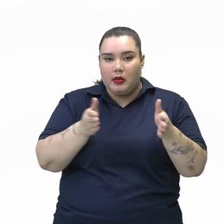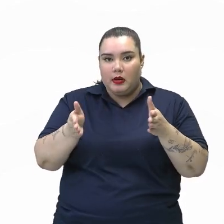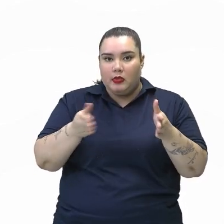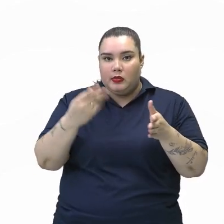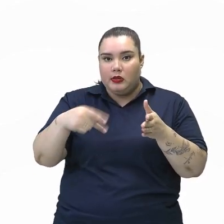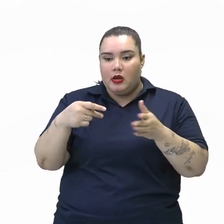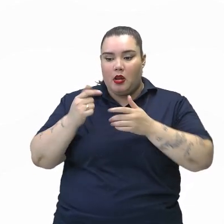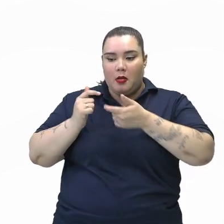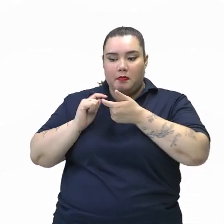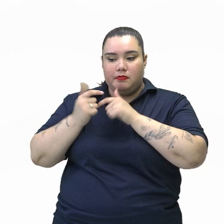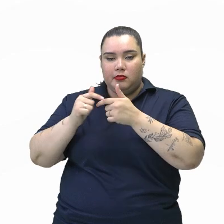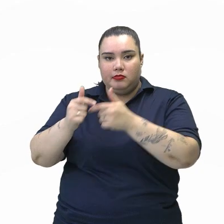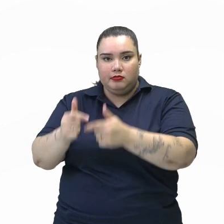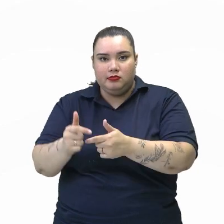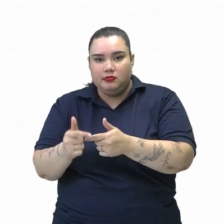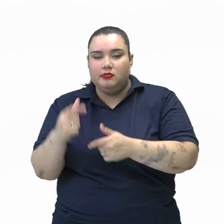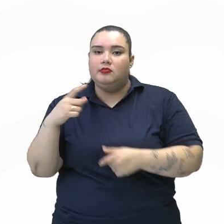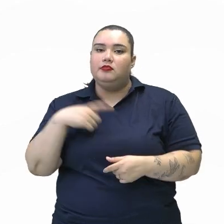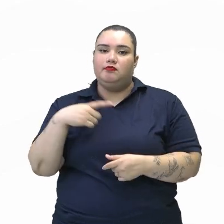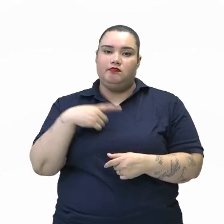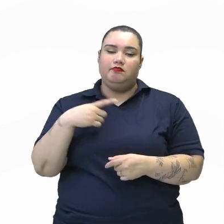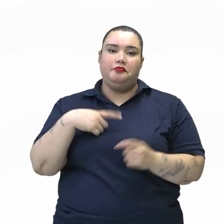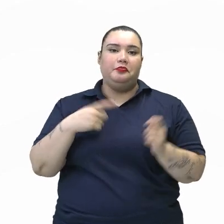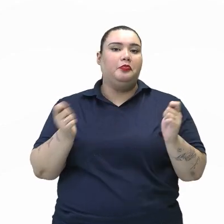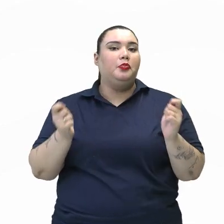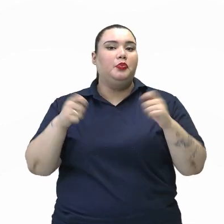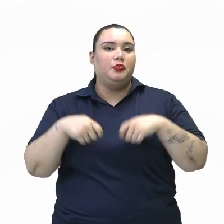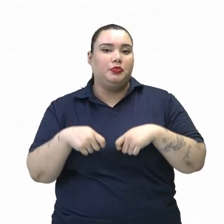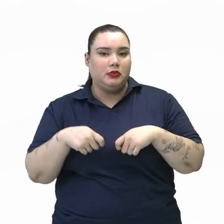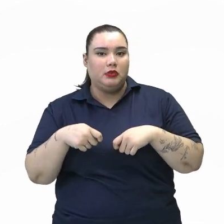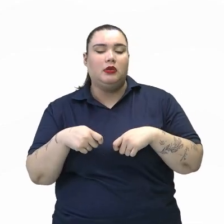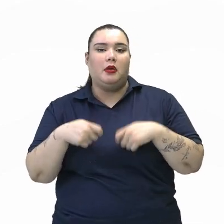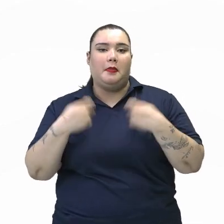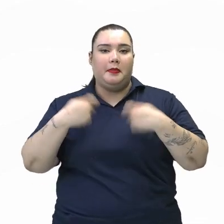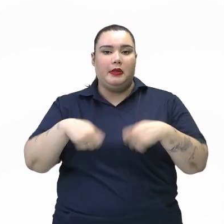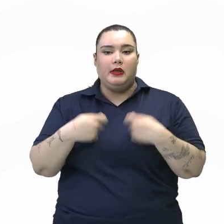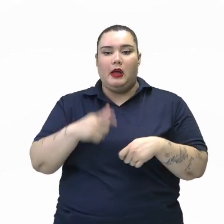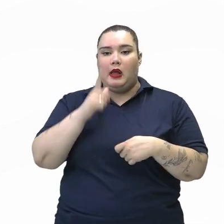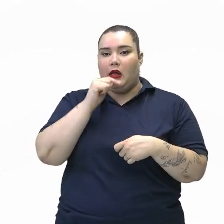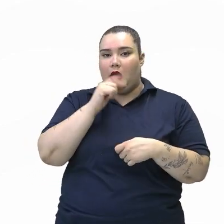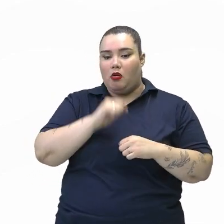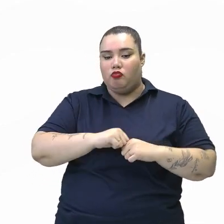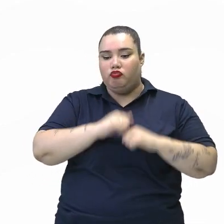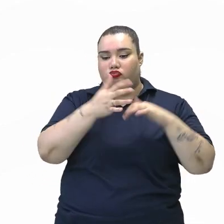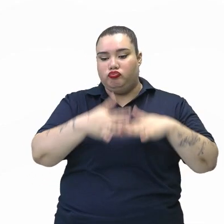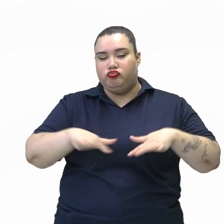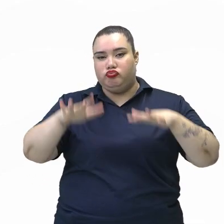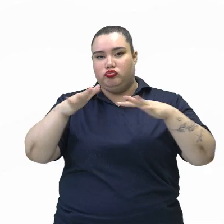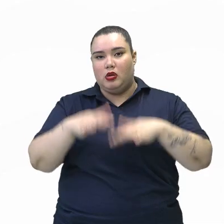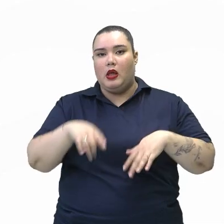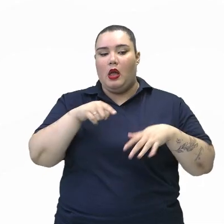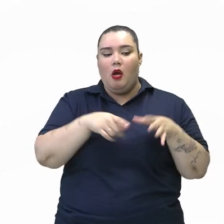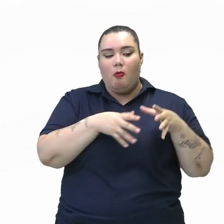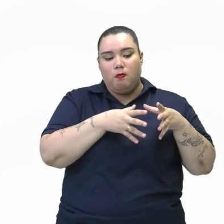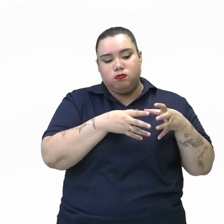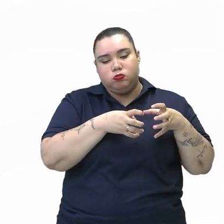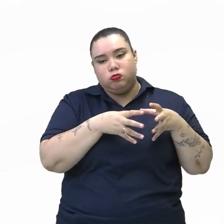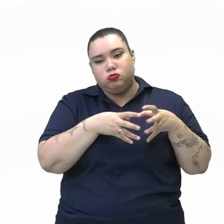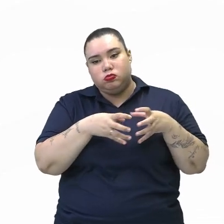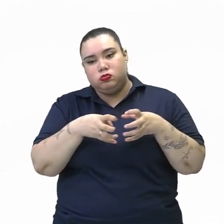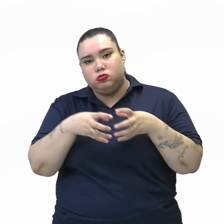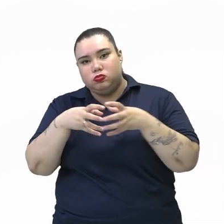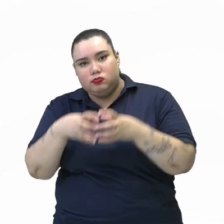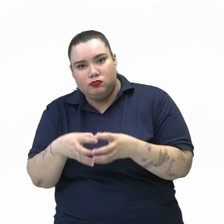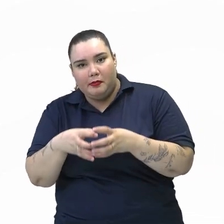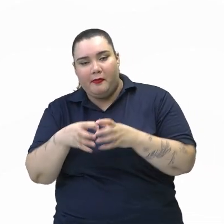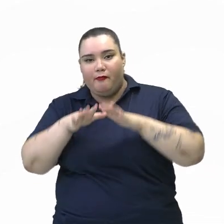reprodutivo, há essa parte aí da necessidade da água, que vai ajudar na locomoção, né? E depois ela vai